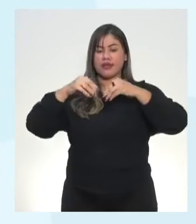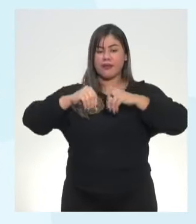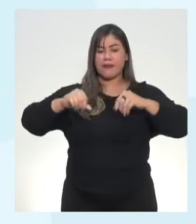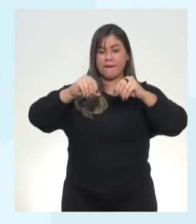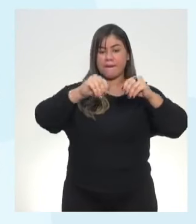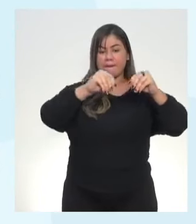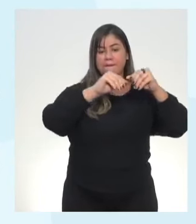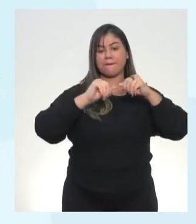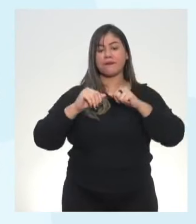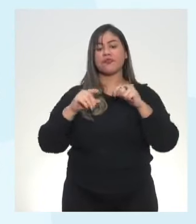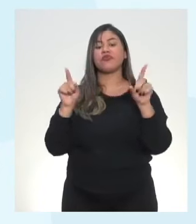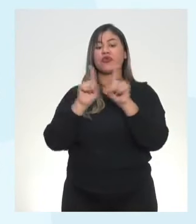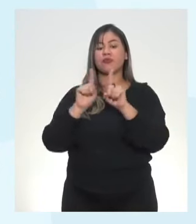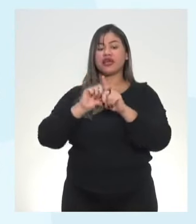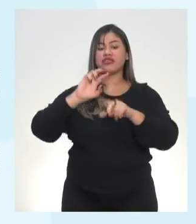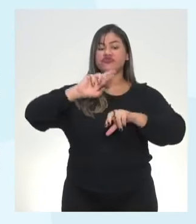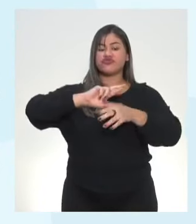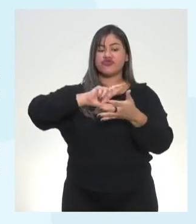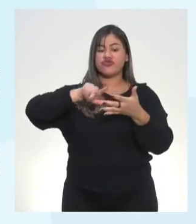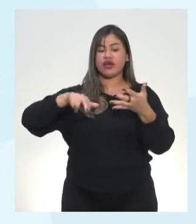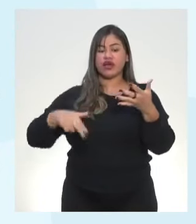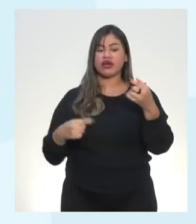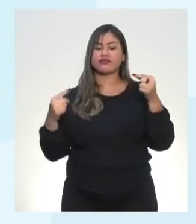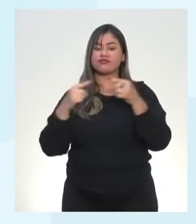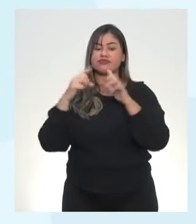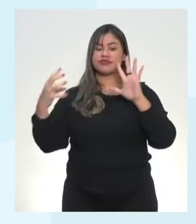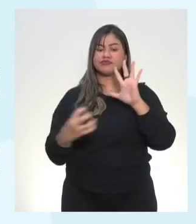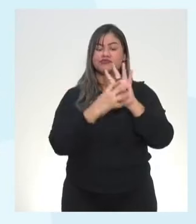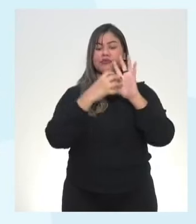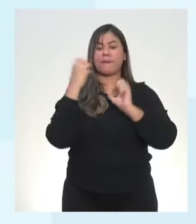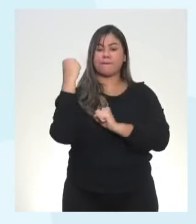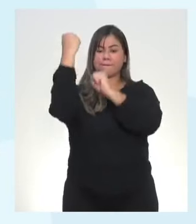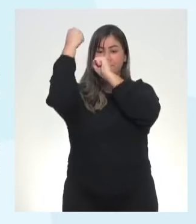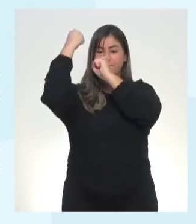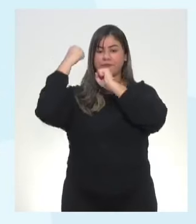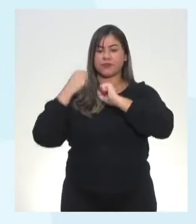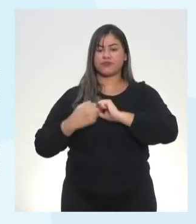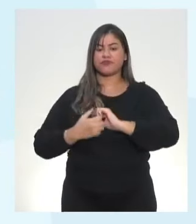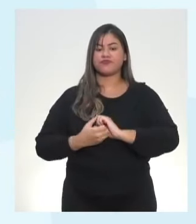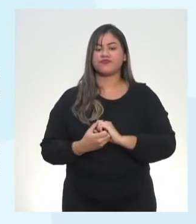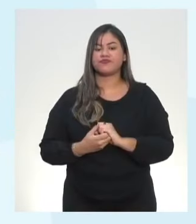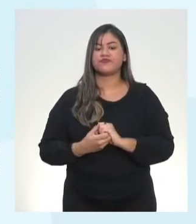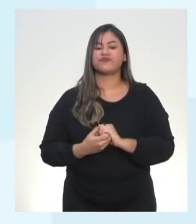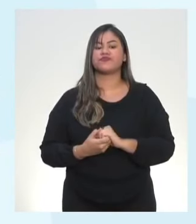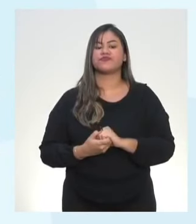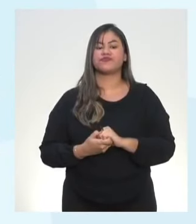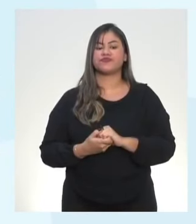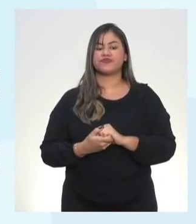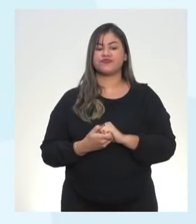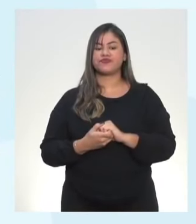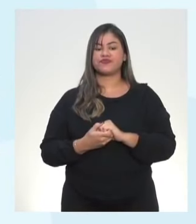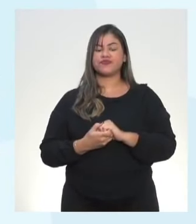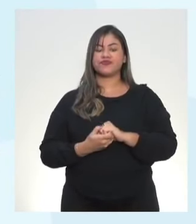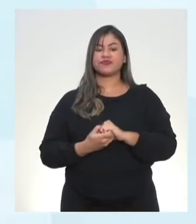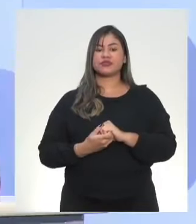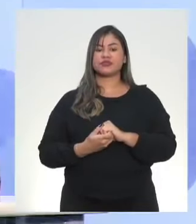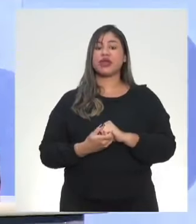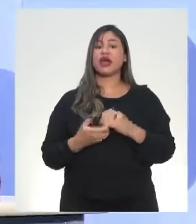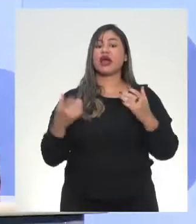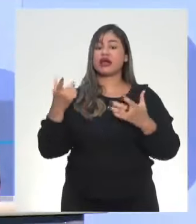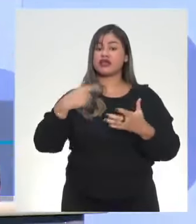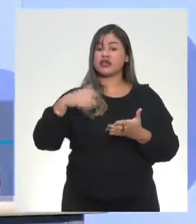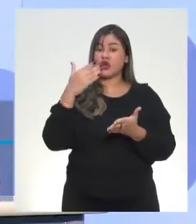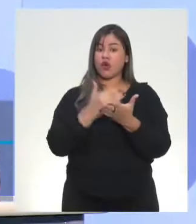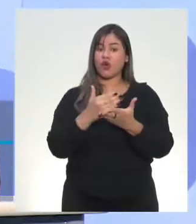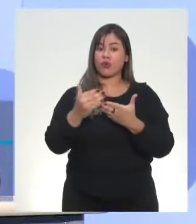territoriais e os múltiplos fatores que nelas intervêm como produtos de relações de poder. Para a gente